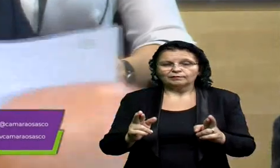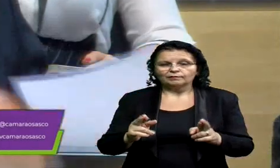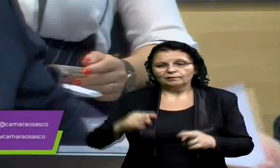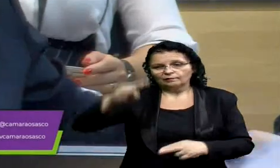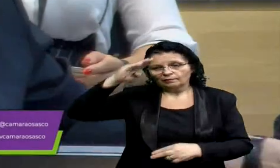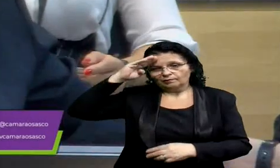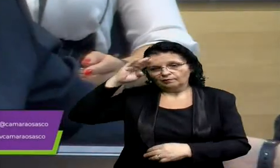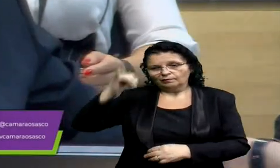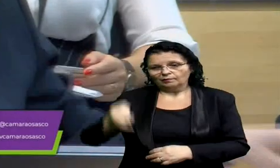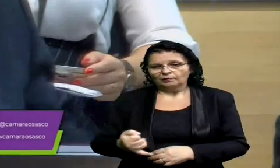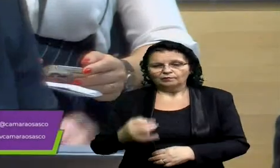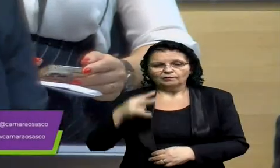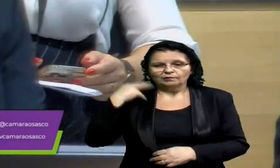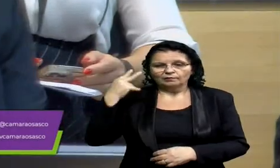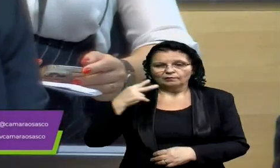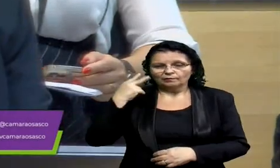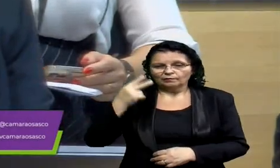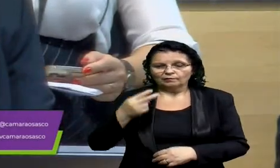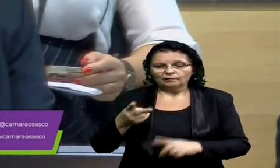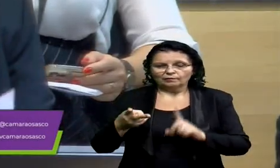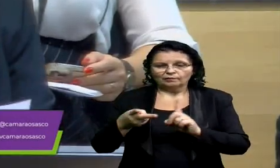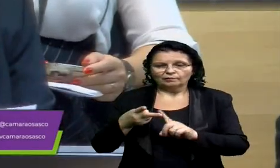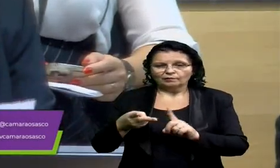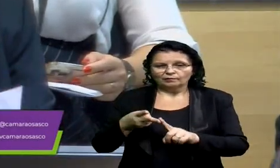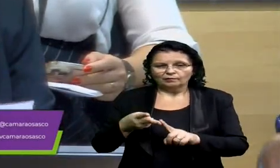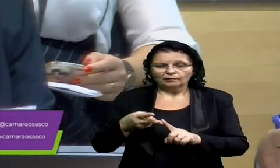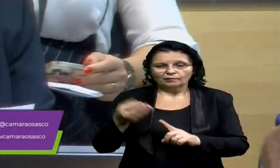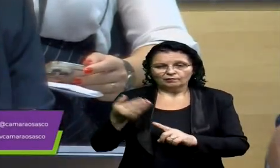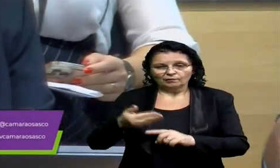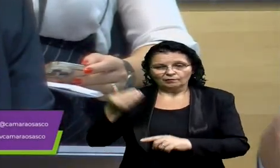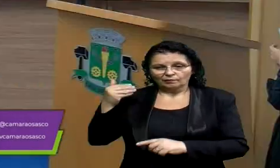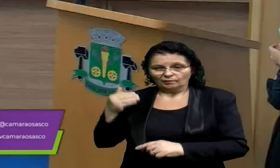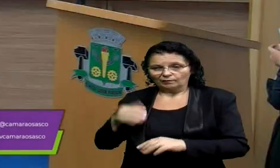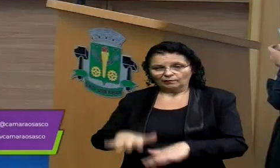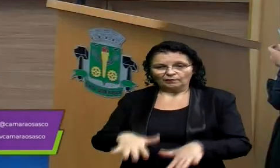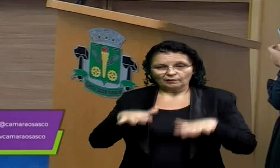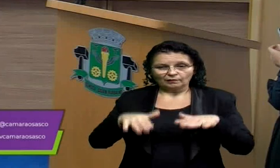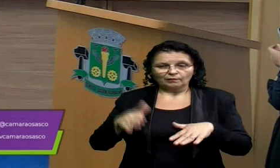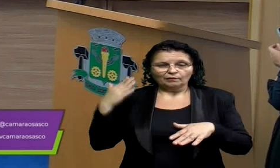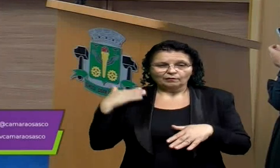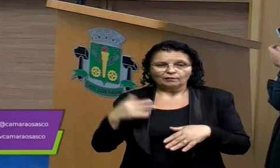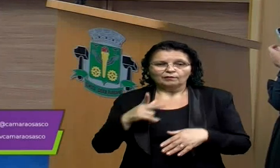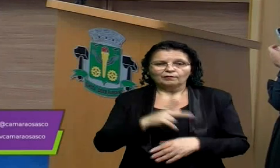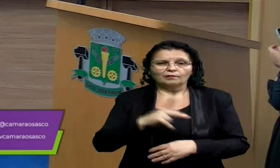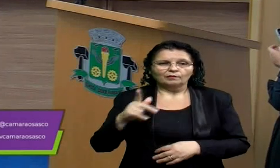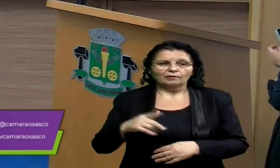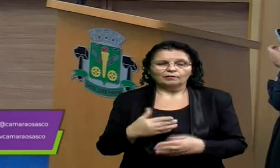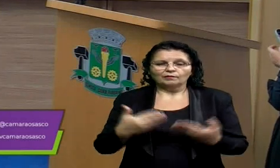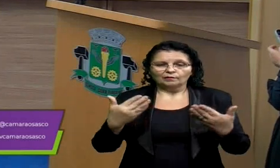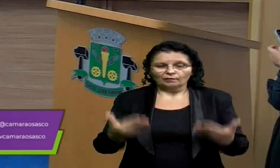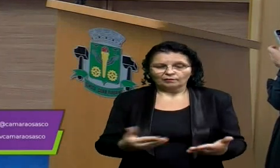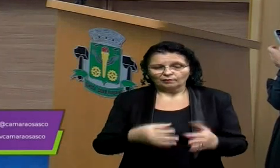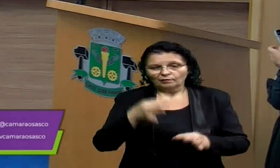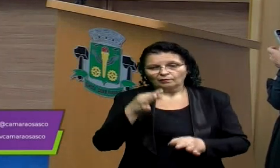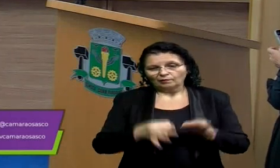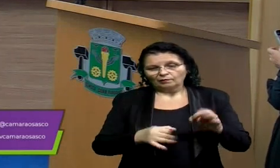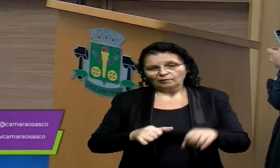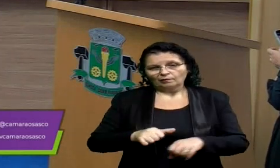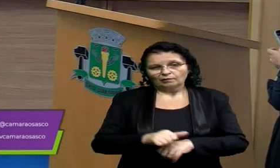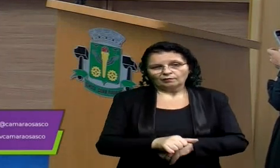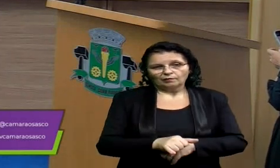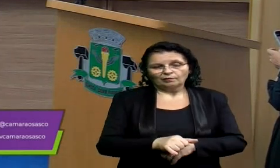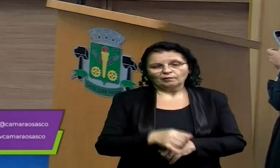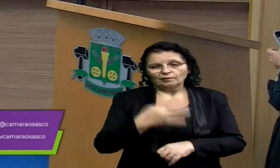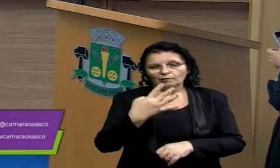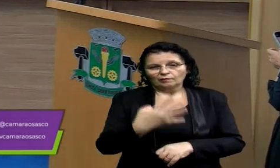Josias da juo vereador mais uma justificativa da sessão passada senhor presidente venho através deste justificar a minha ausência